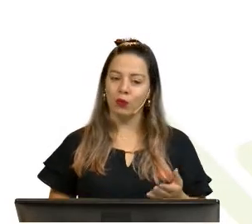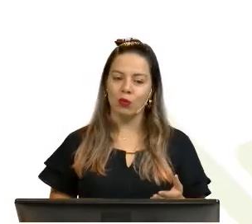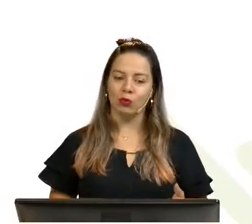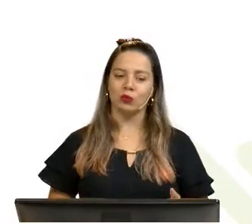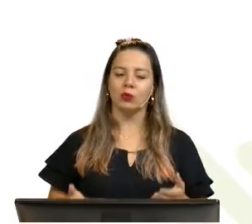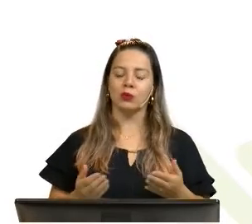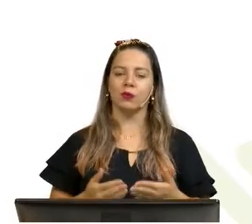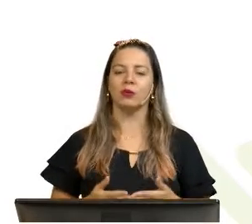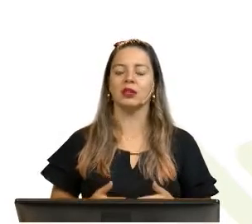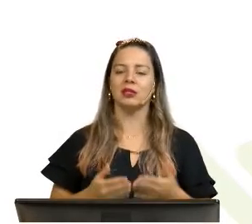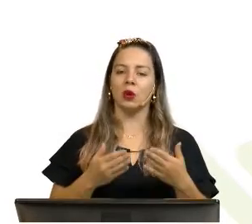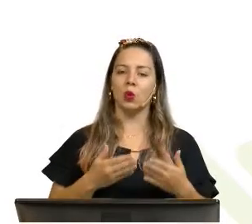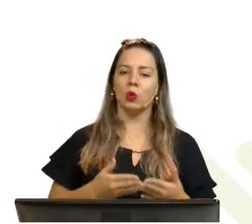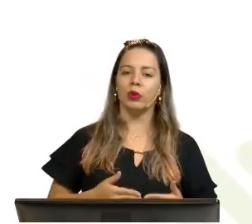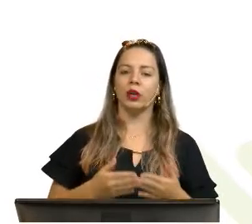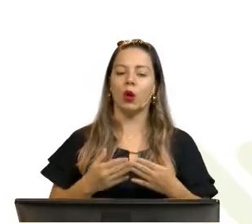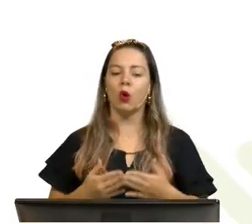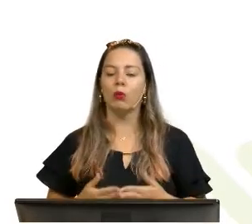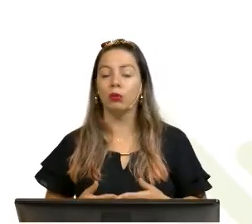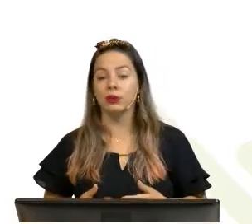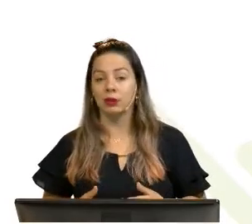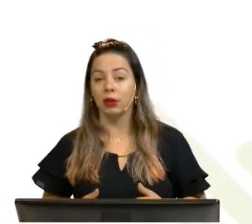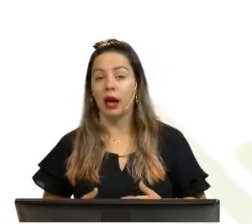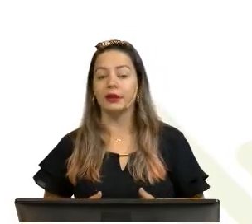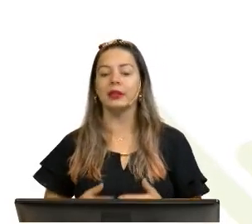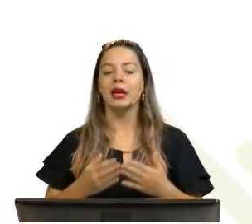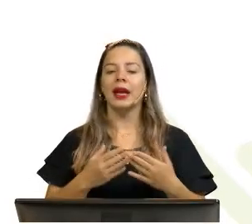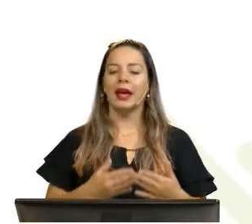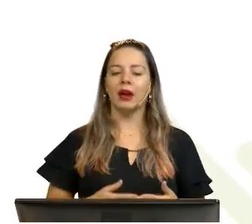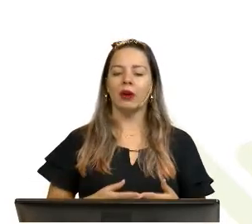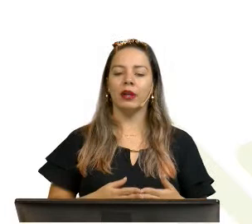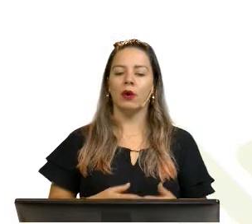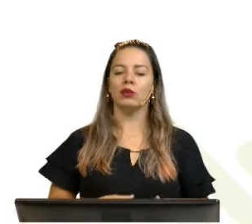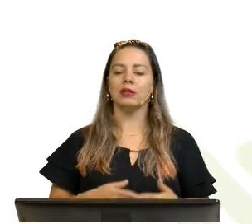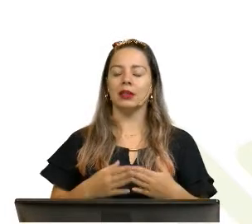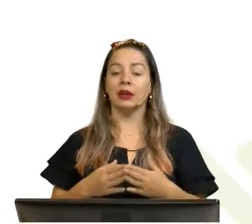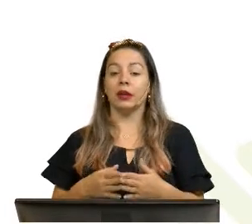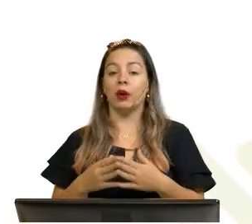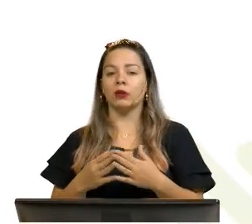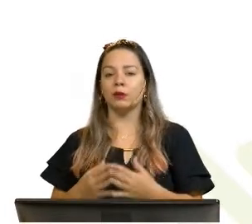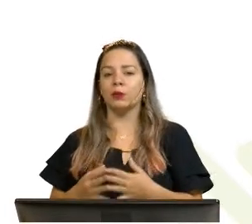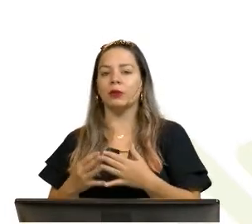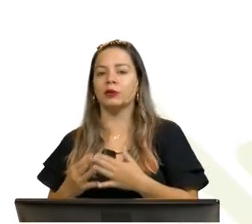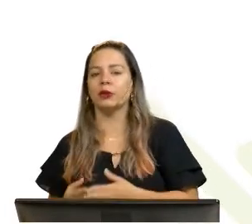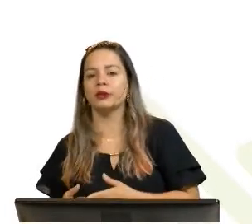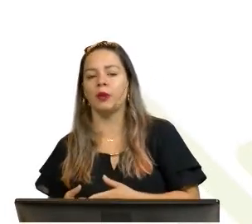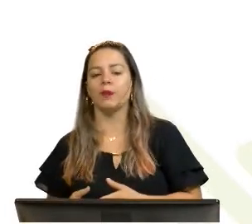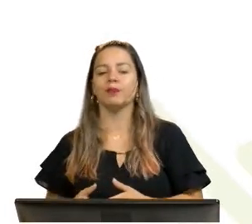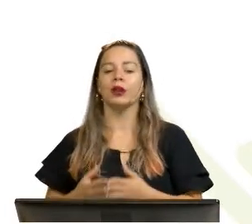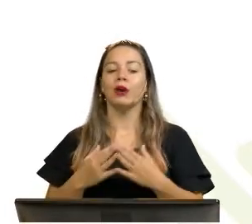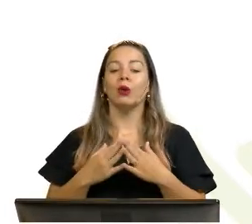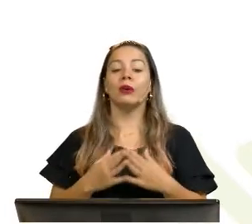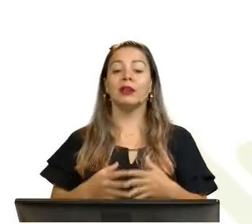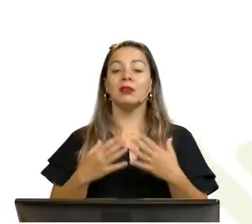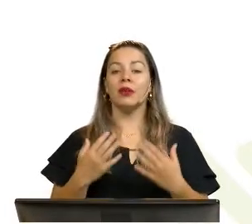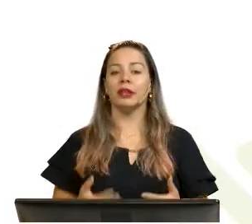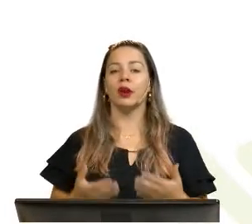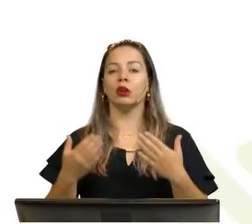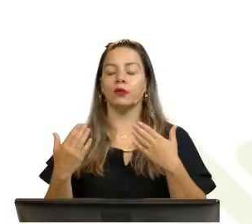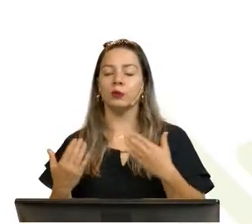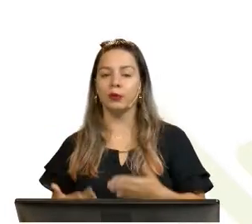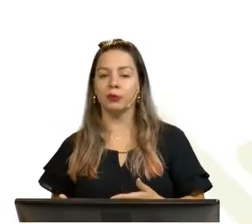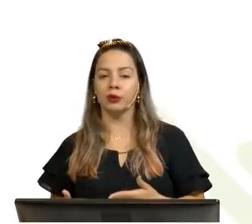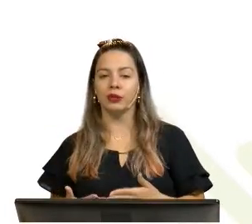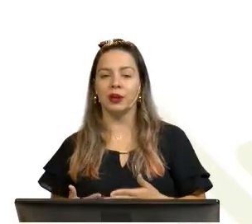os fungos os fungos eles são une ou multicelulares eucariontes e eróticos por absorção o que são